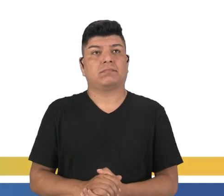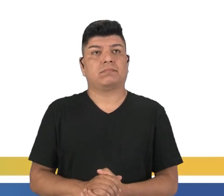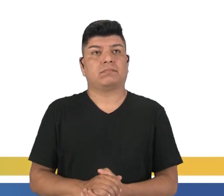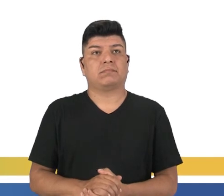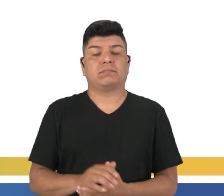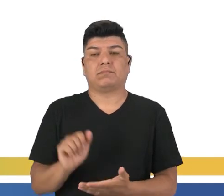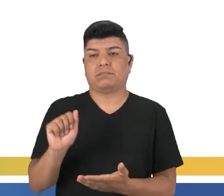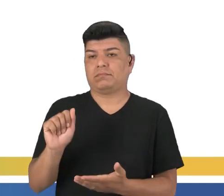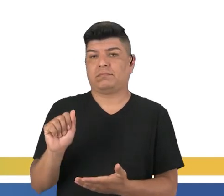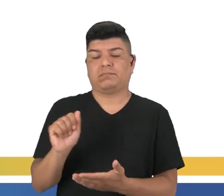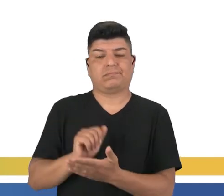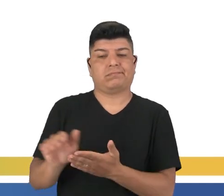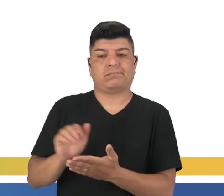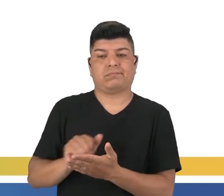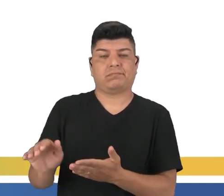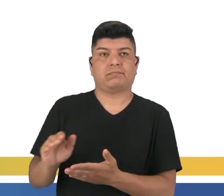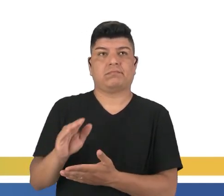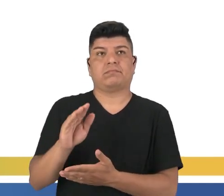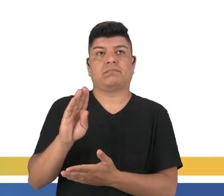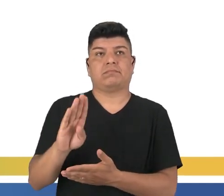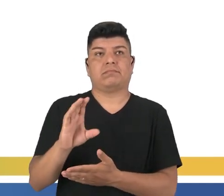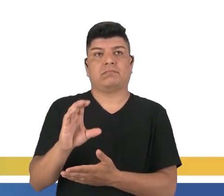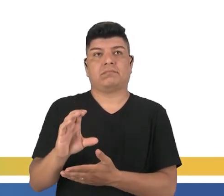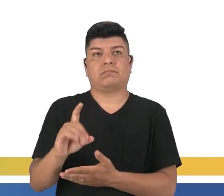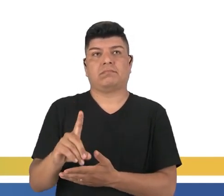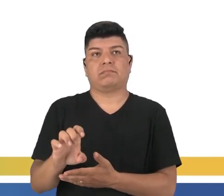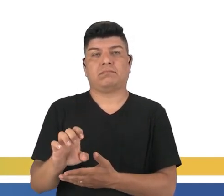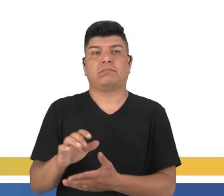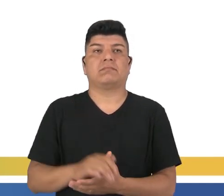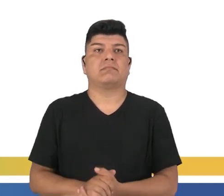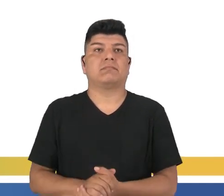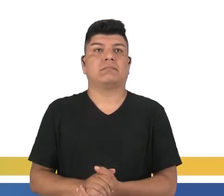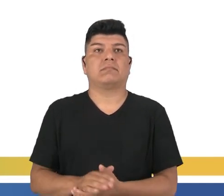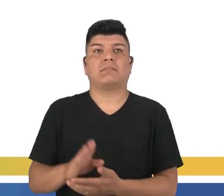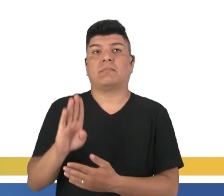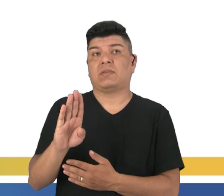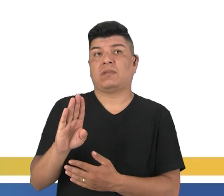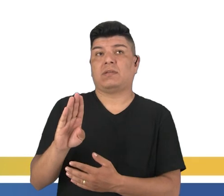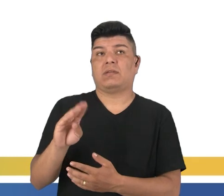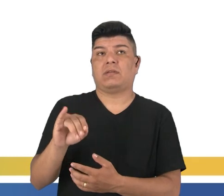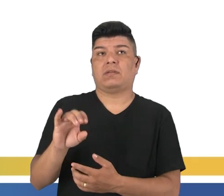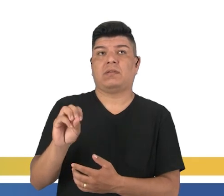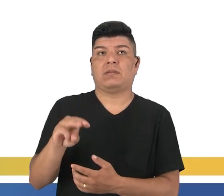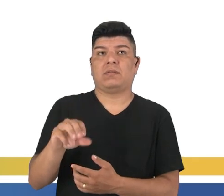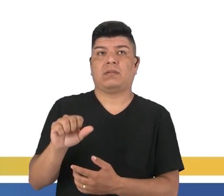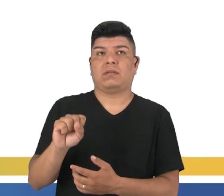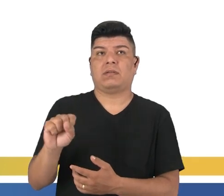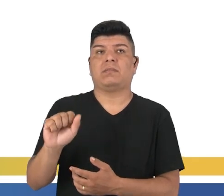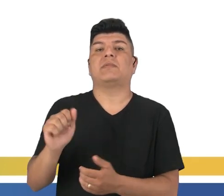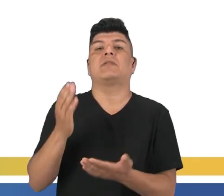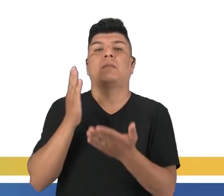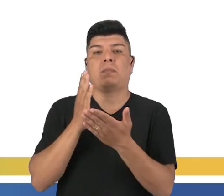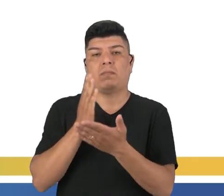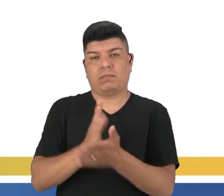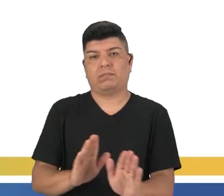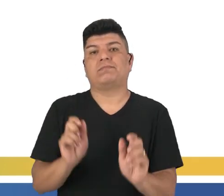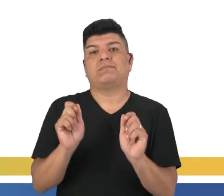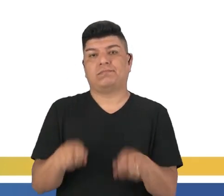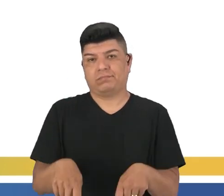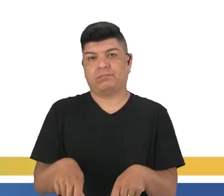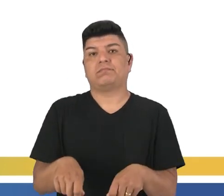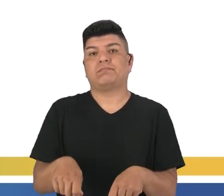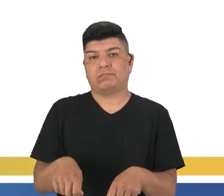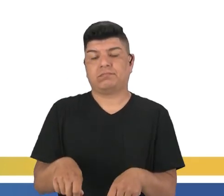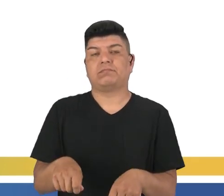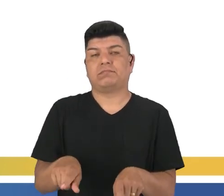A letra A, portanto sobra B e C. E a gente analisa o próximo lá, ó. Biomassa pode acabar também, pessoal, matéria orgânica. Nuclear